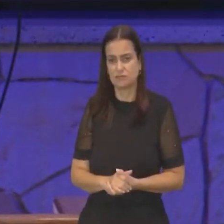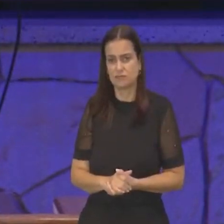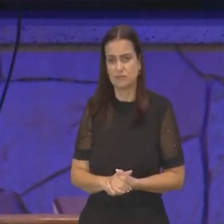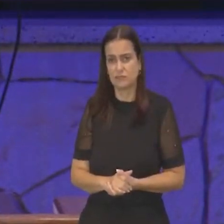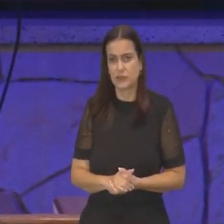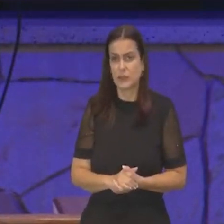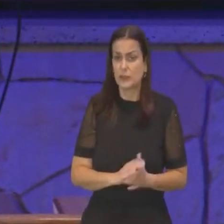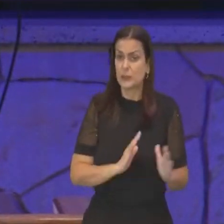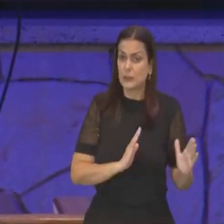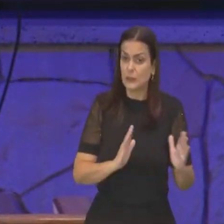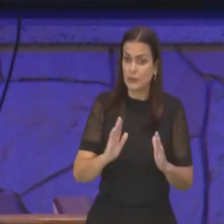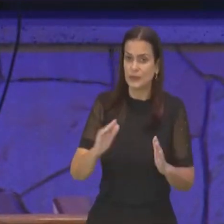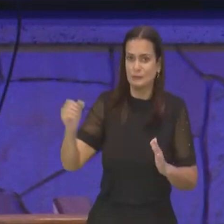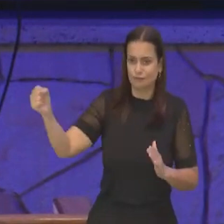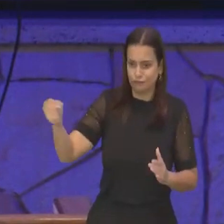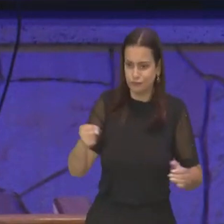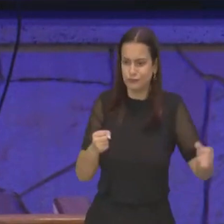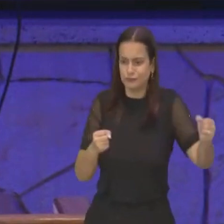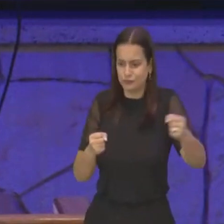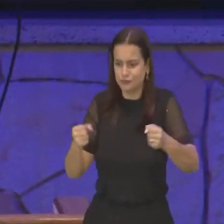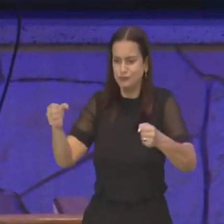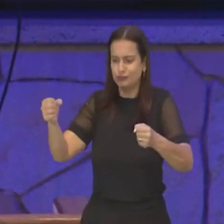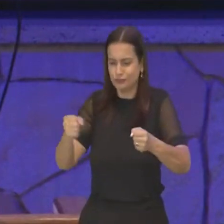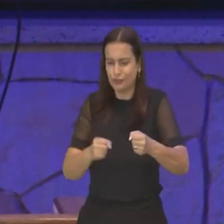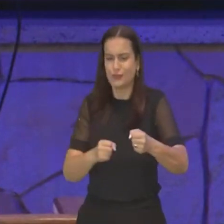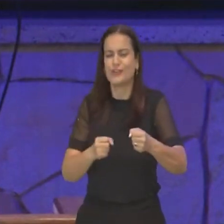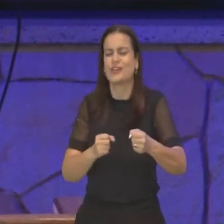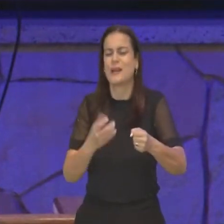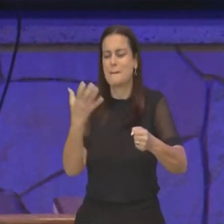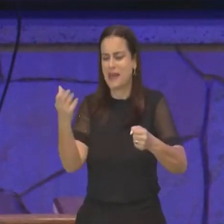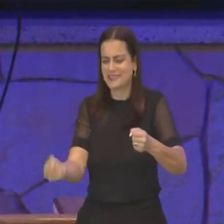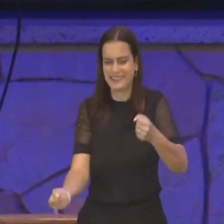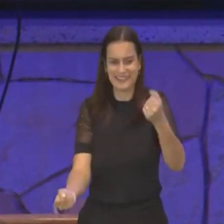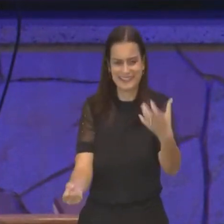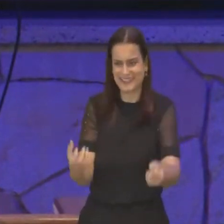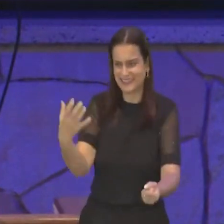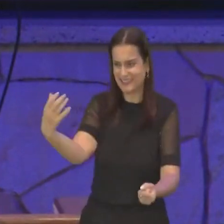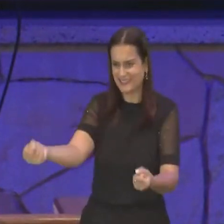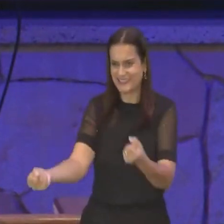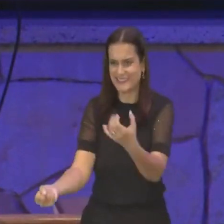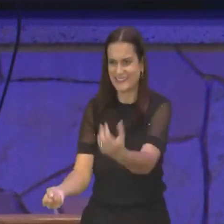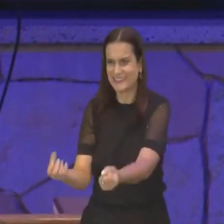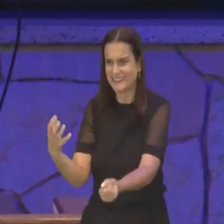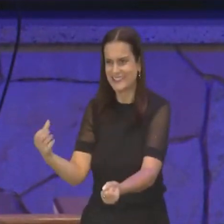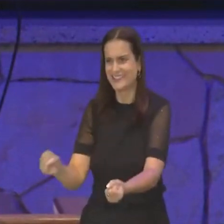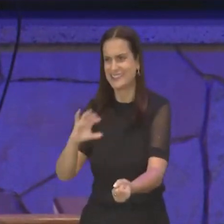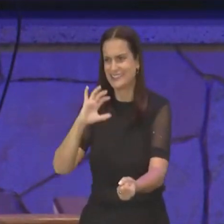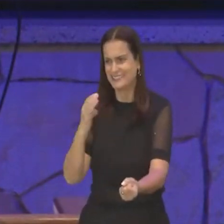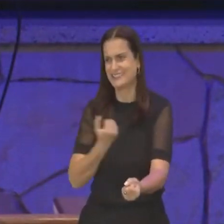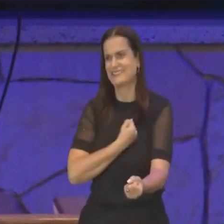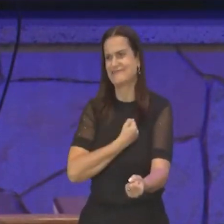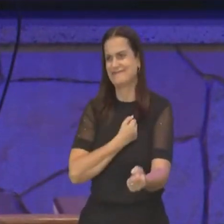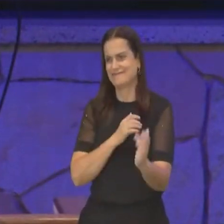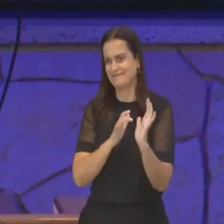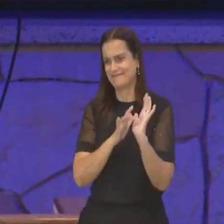Enquanto isso, acrescentava-lhes o Senhor dia a dia aqueles que iam sendo